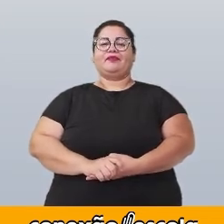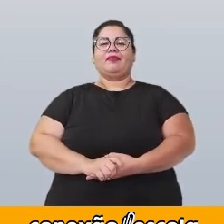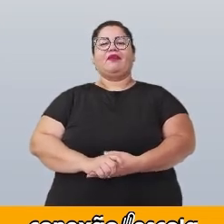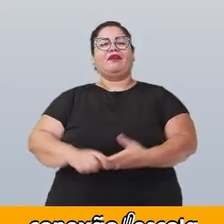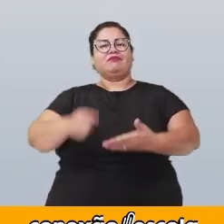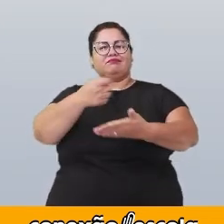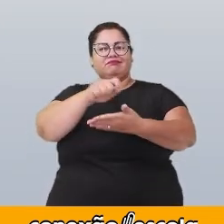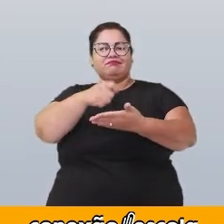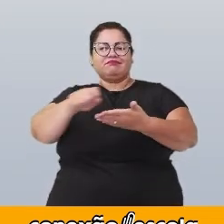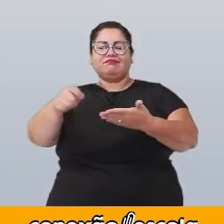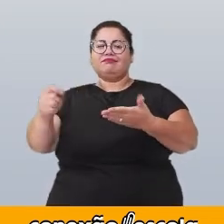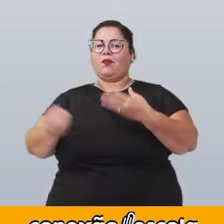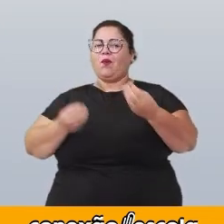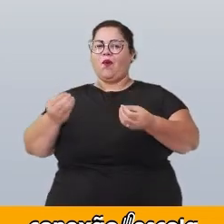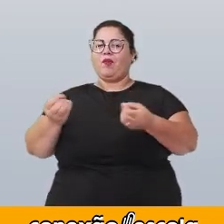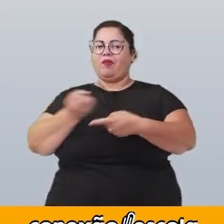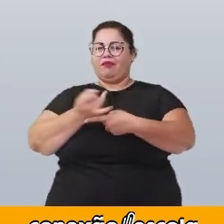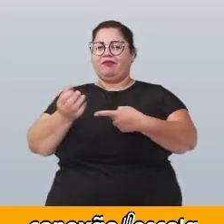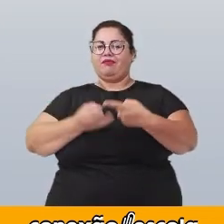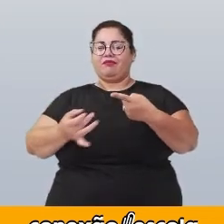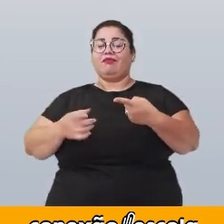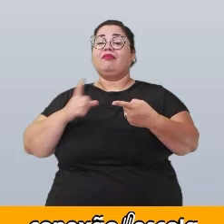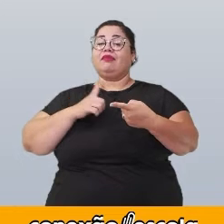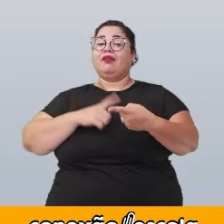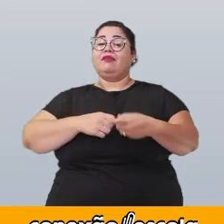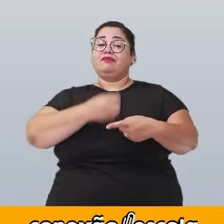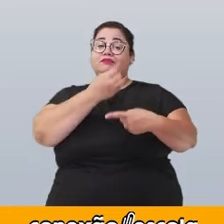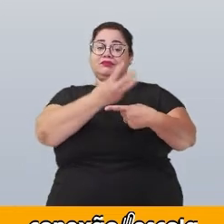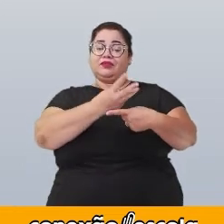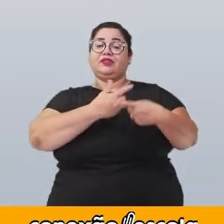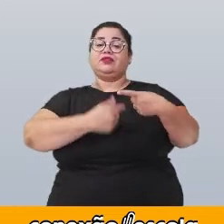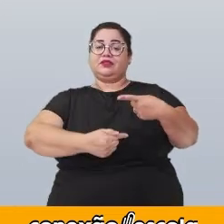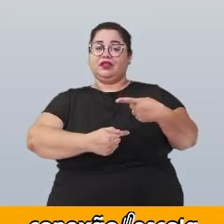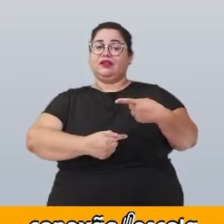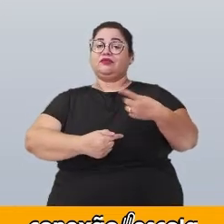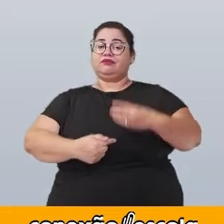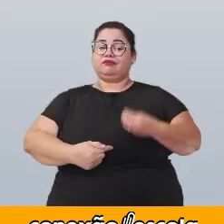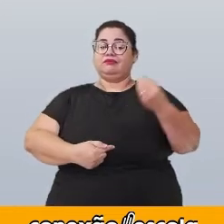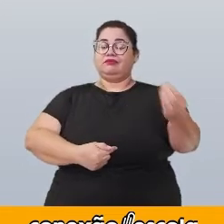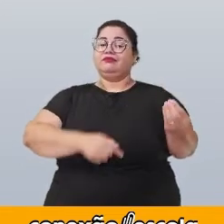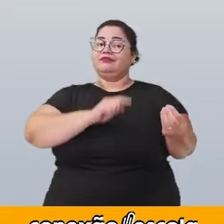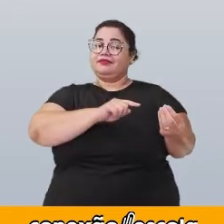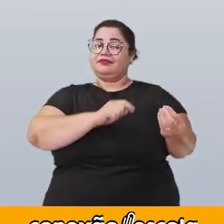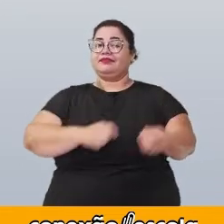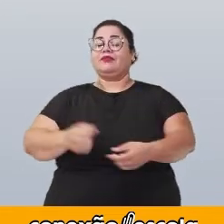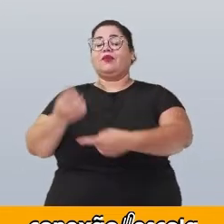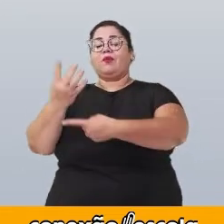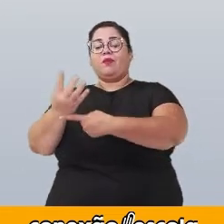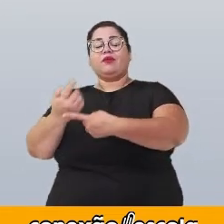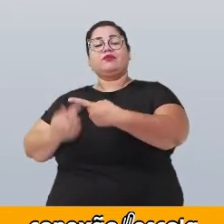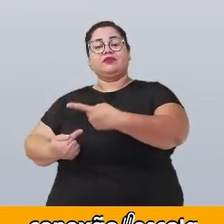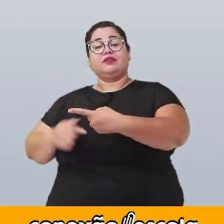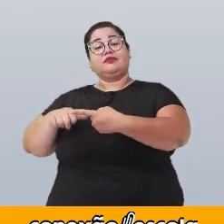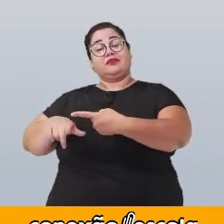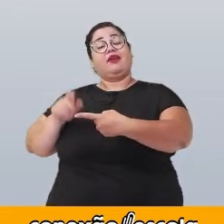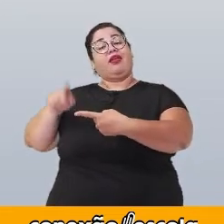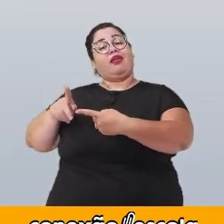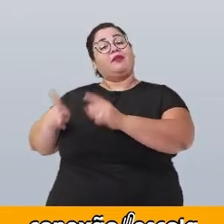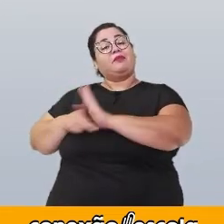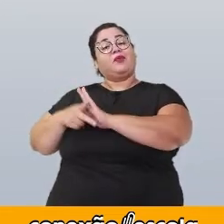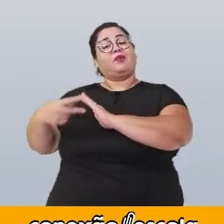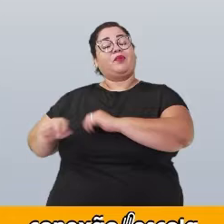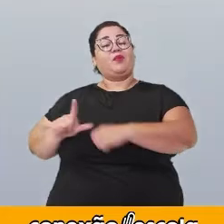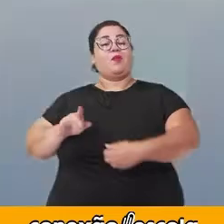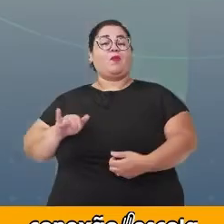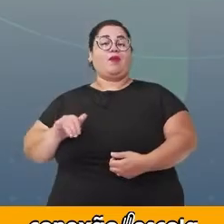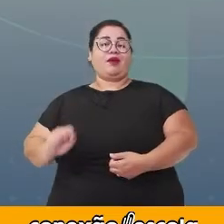Escrevendo em forma de fração, nós temos 3/7 como a parte que ele deu e 4/7 como a parte que